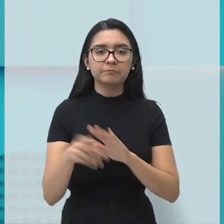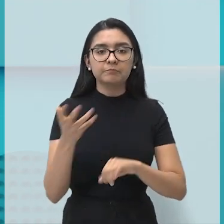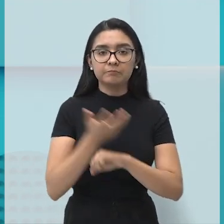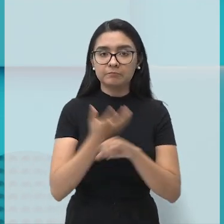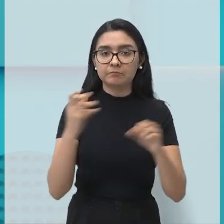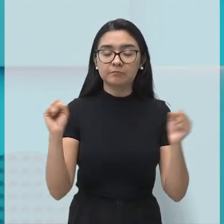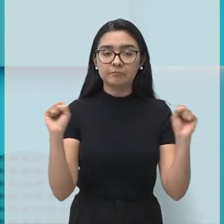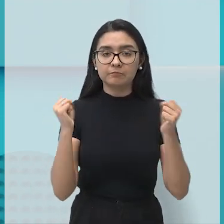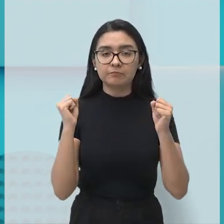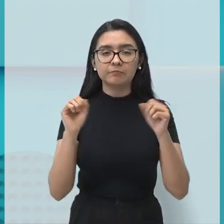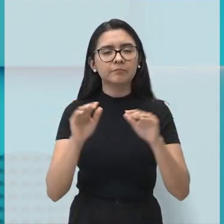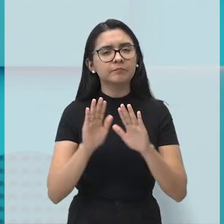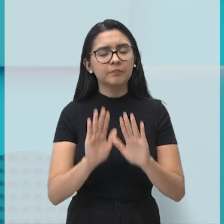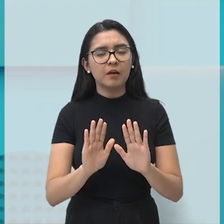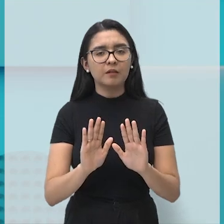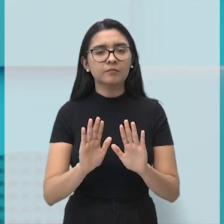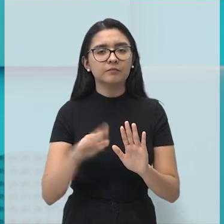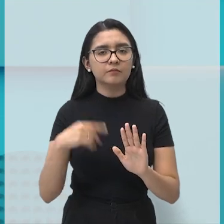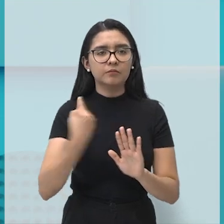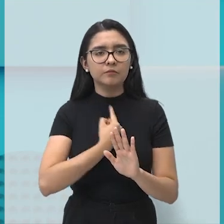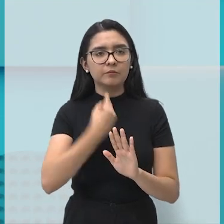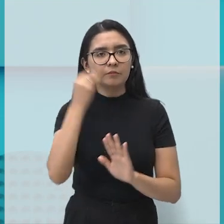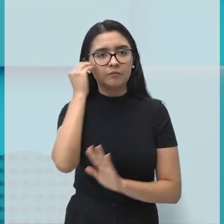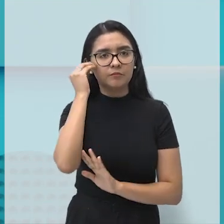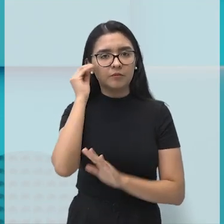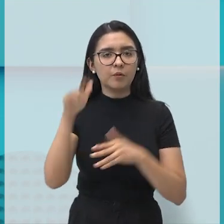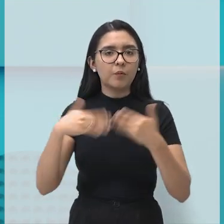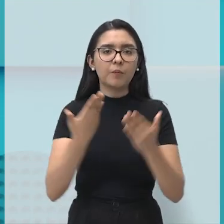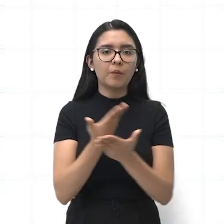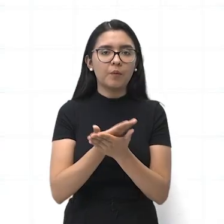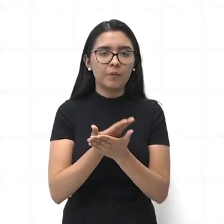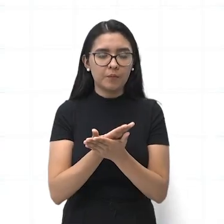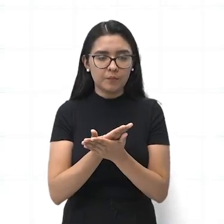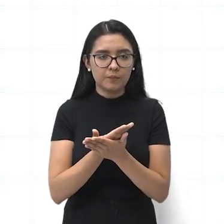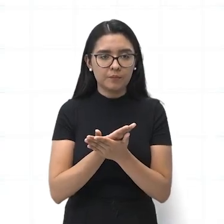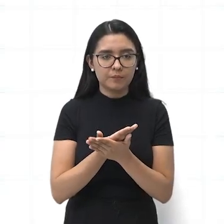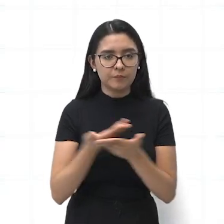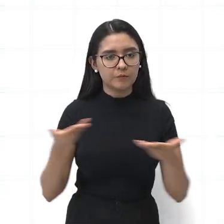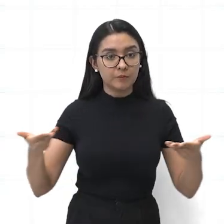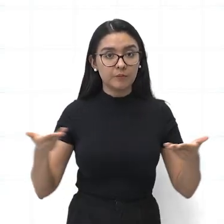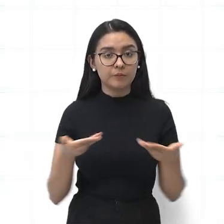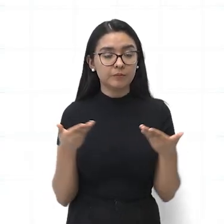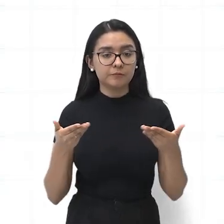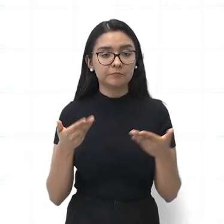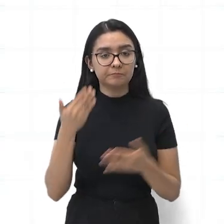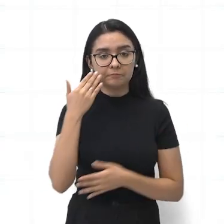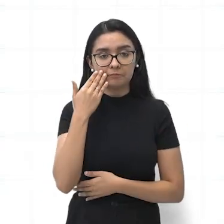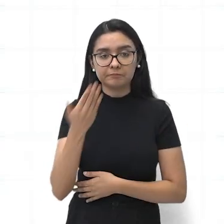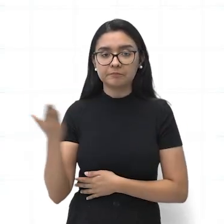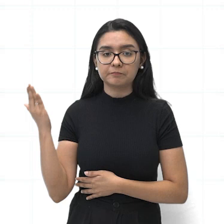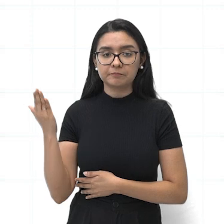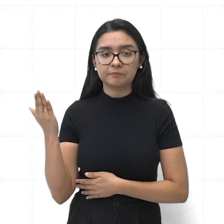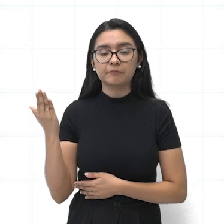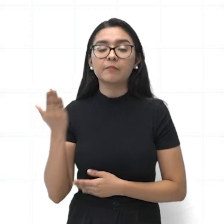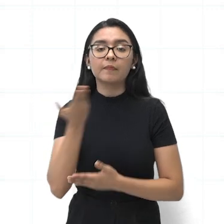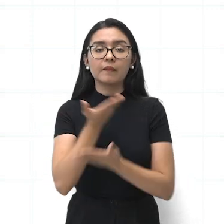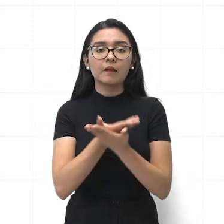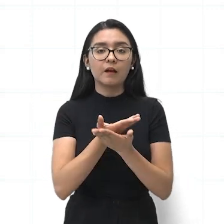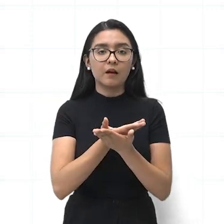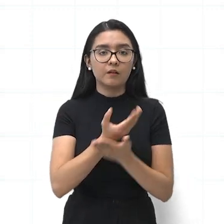Física. Na verdade, vamos ver o que nós faremos na aula de hoje? Muito bem, hoje é a nossa